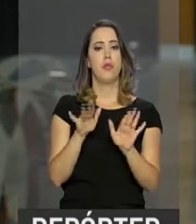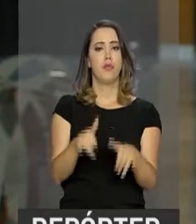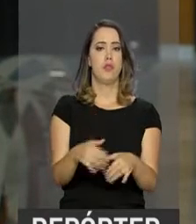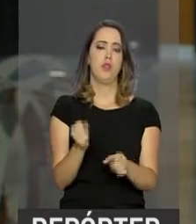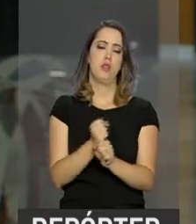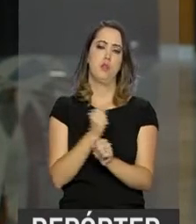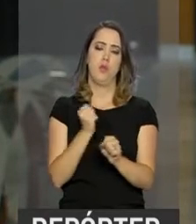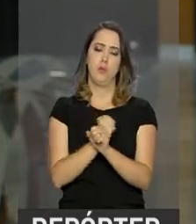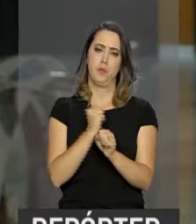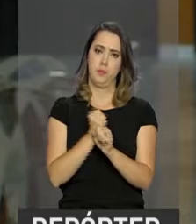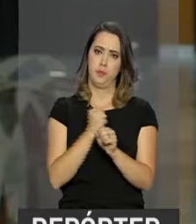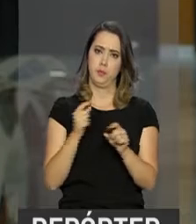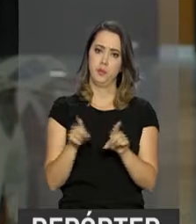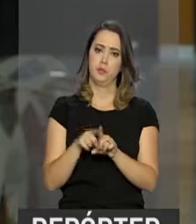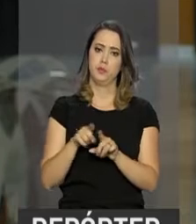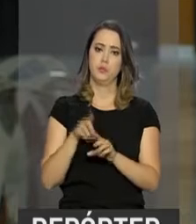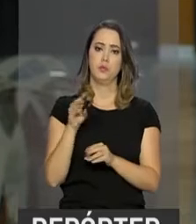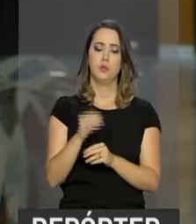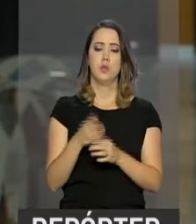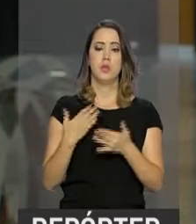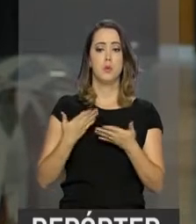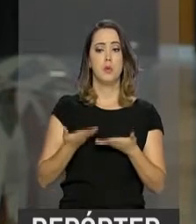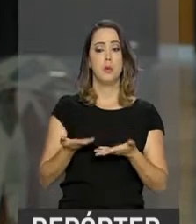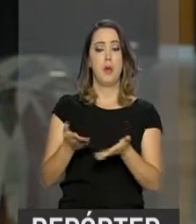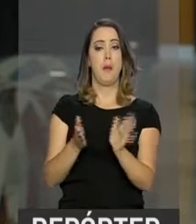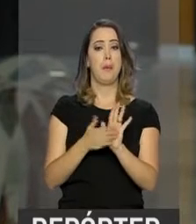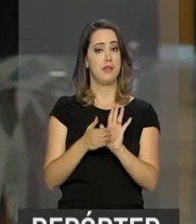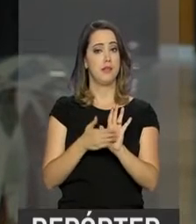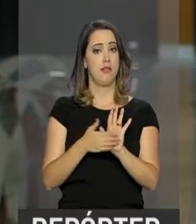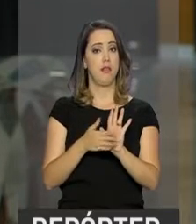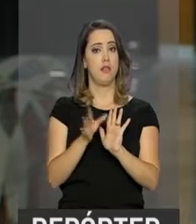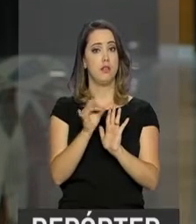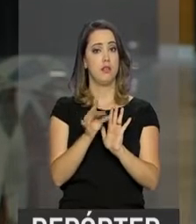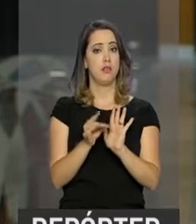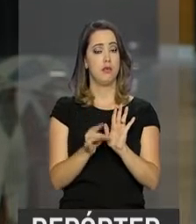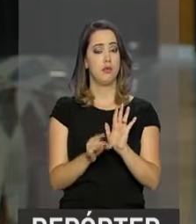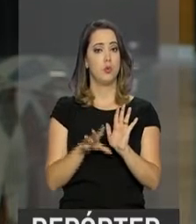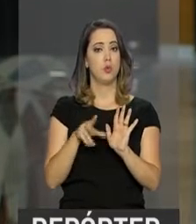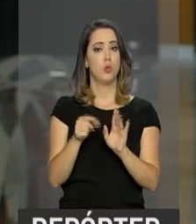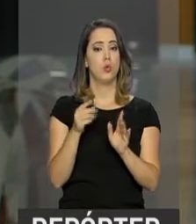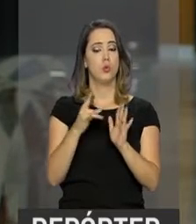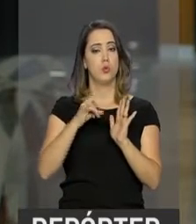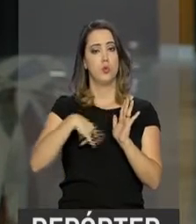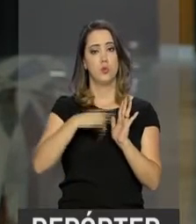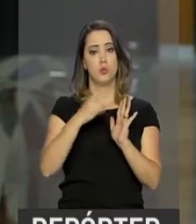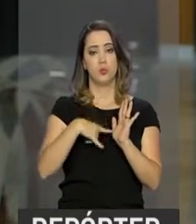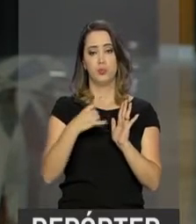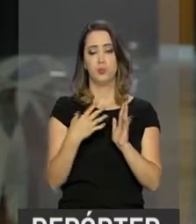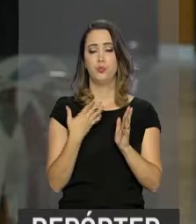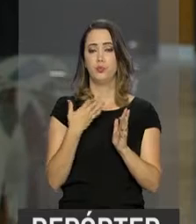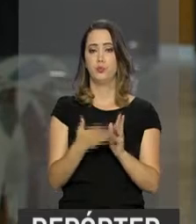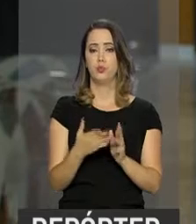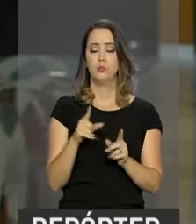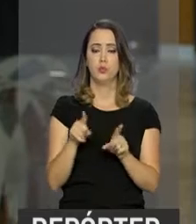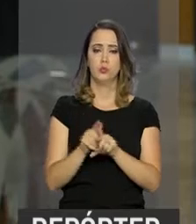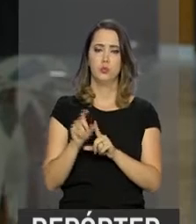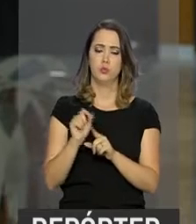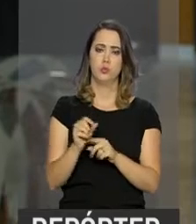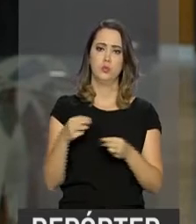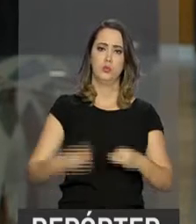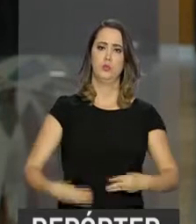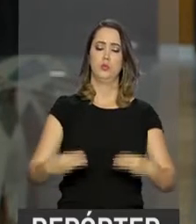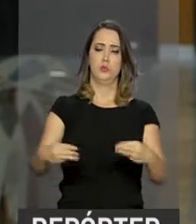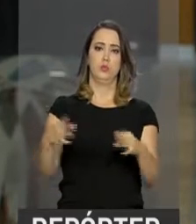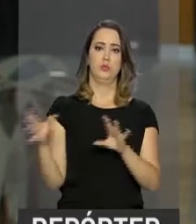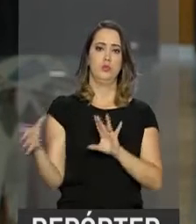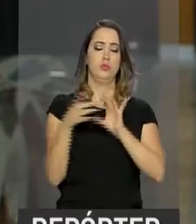das obras e para a prestação de contas à Secretaria Nacional de Proteção e Defesa Civil do